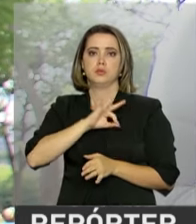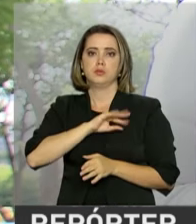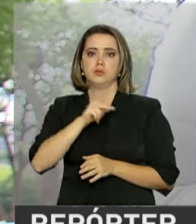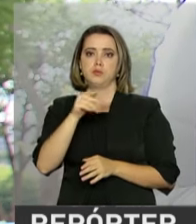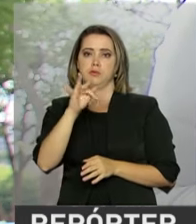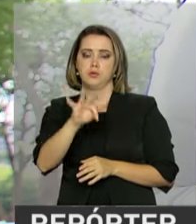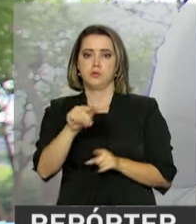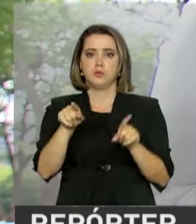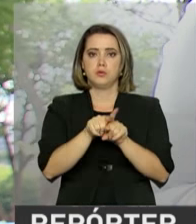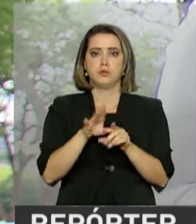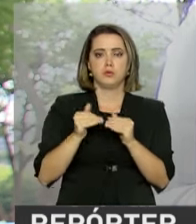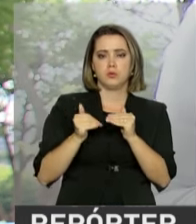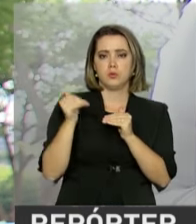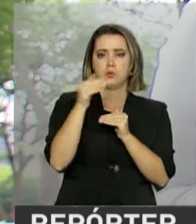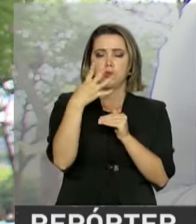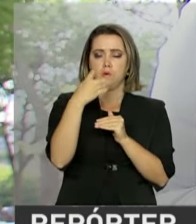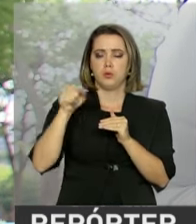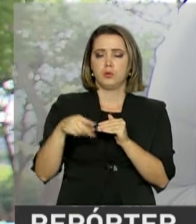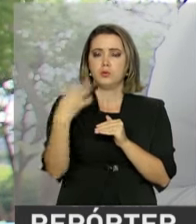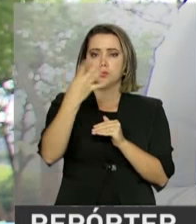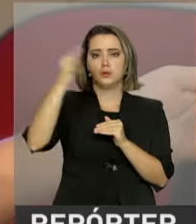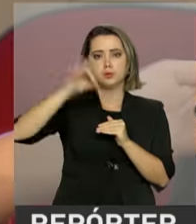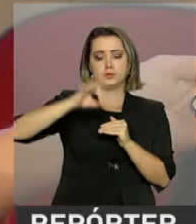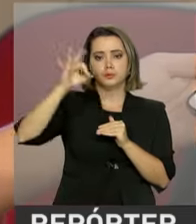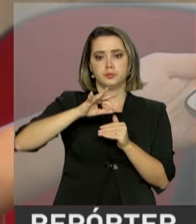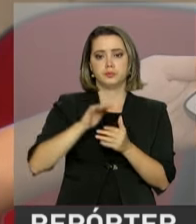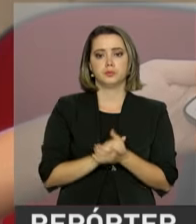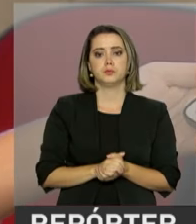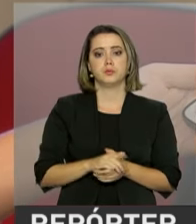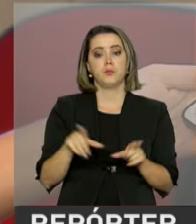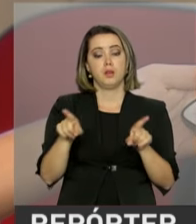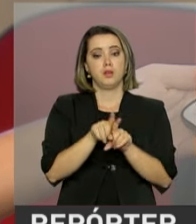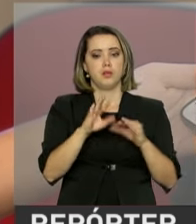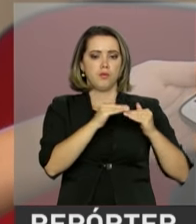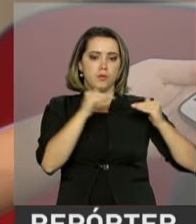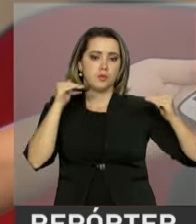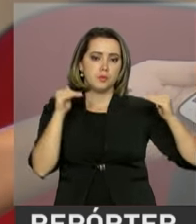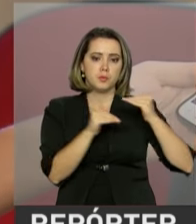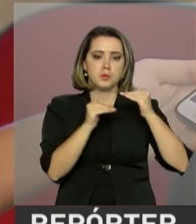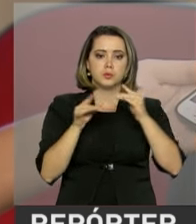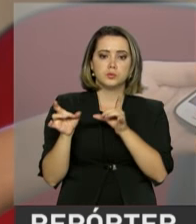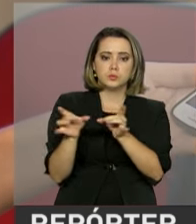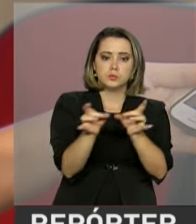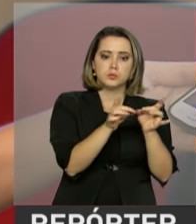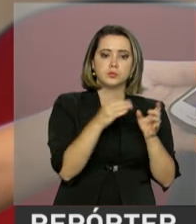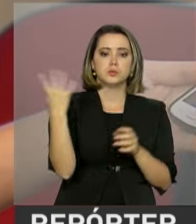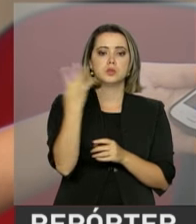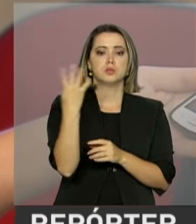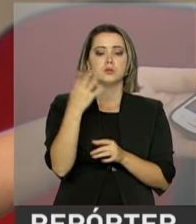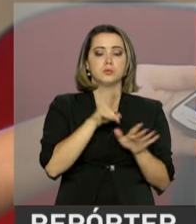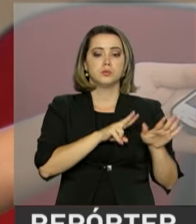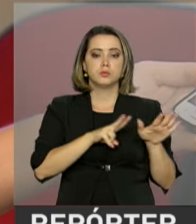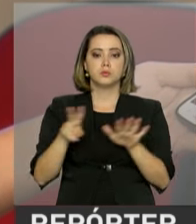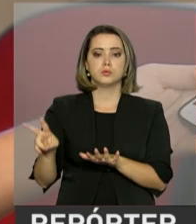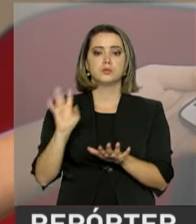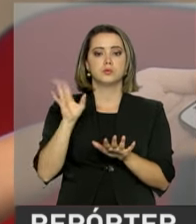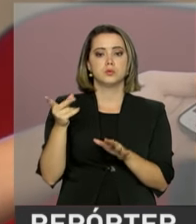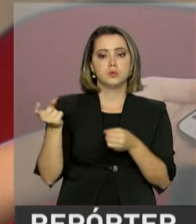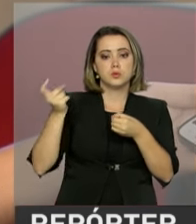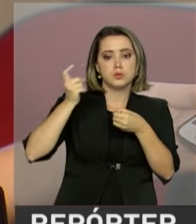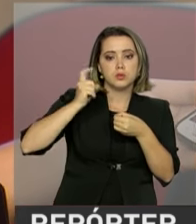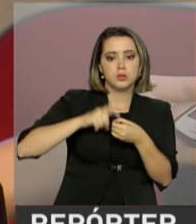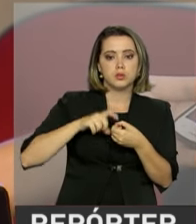de cerca de 4,4 por cento o menor média diária de exportações na quarta semana que foi rapidamente retomado